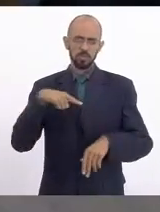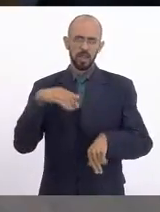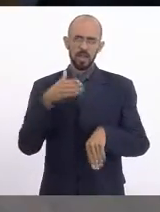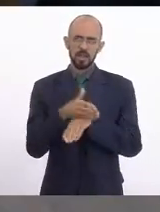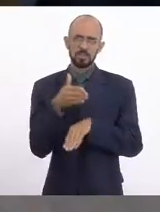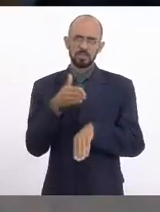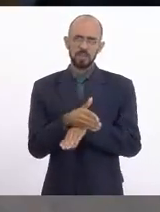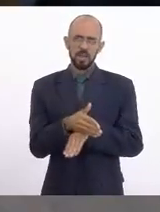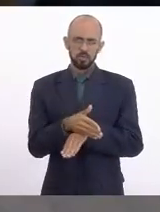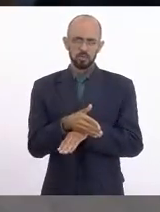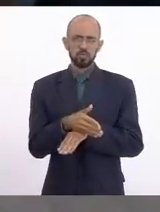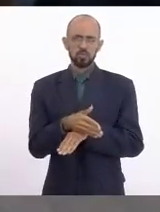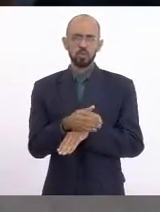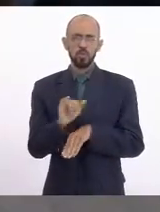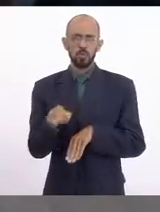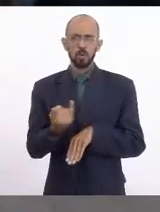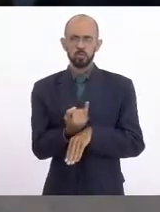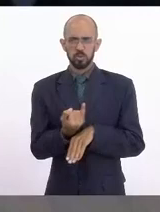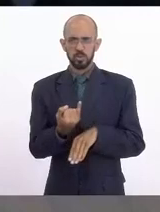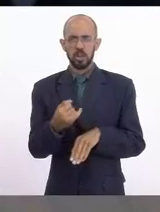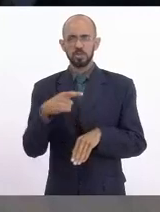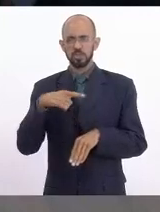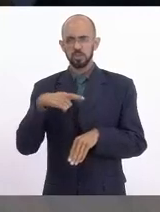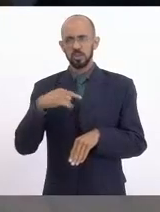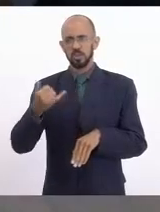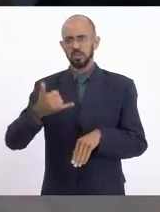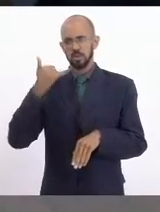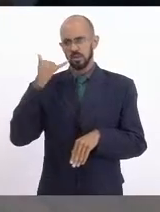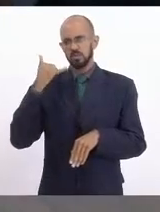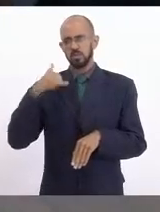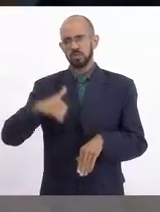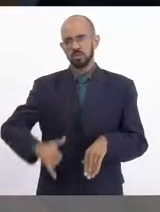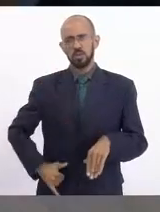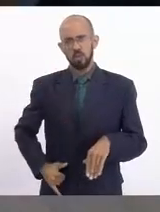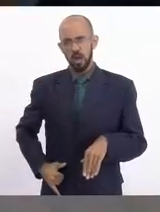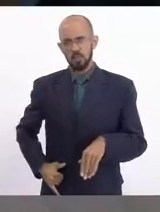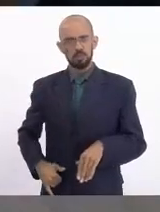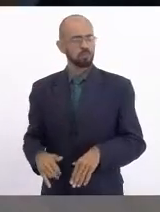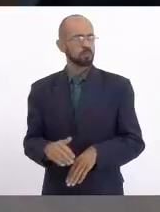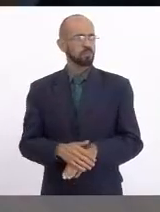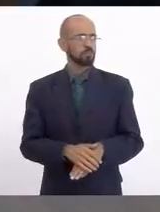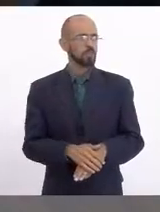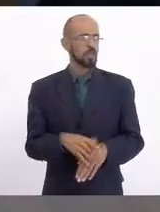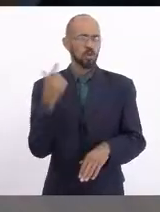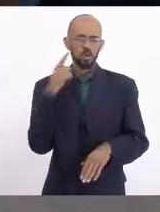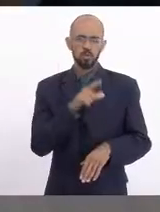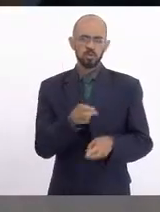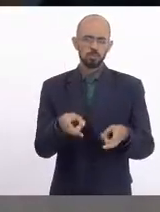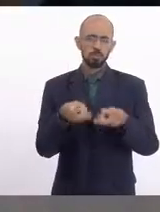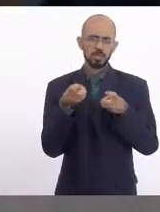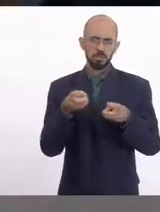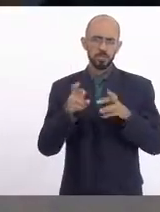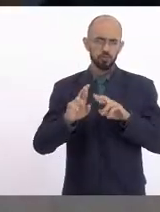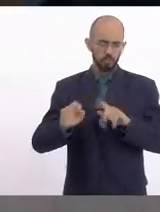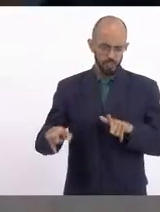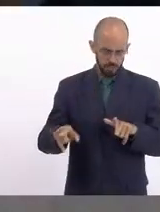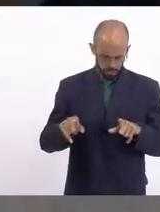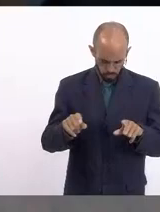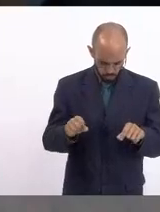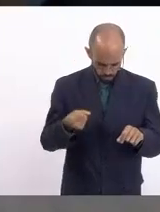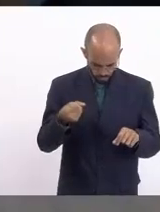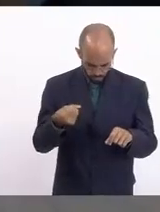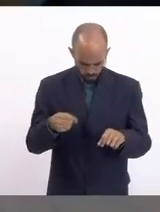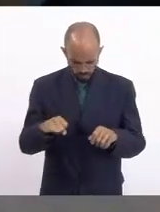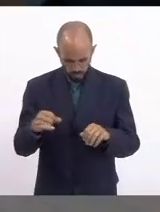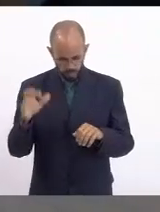todas as pessoas têm a oportunidade de ter telefonia celular e eu não consigo ver diferente se uma